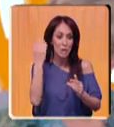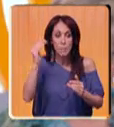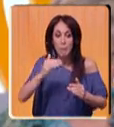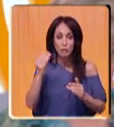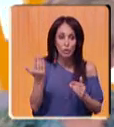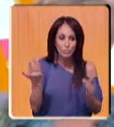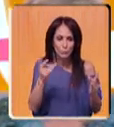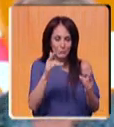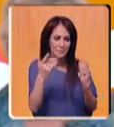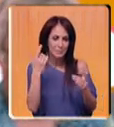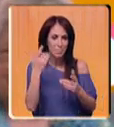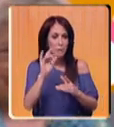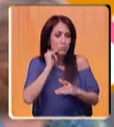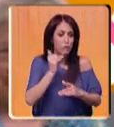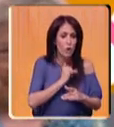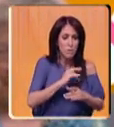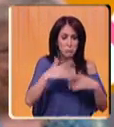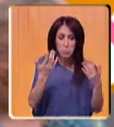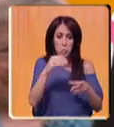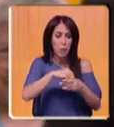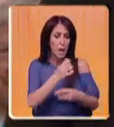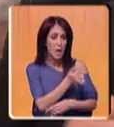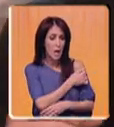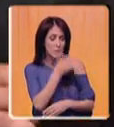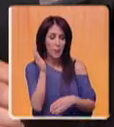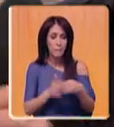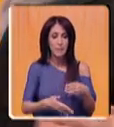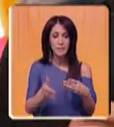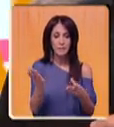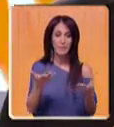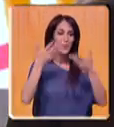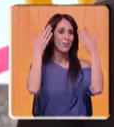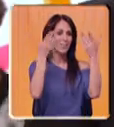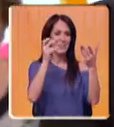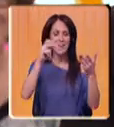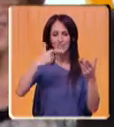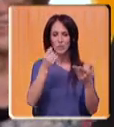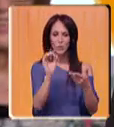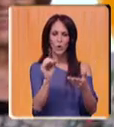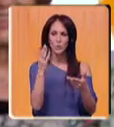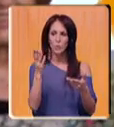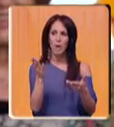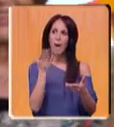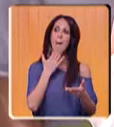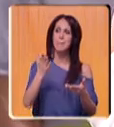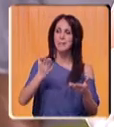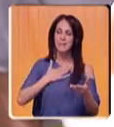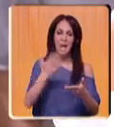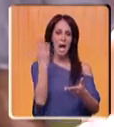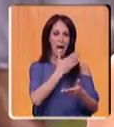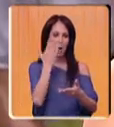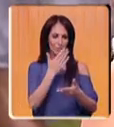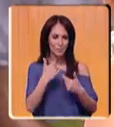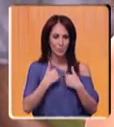E de repente recebo um telefonema, um dia por acaso que eu estava em casa, e era o grande António Calvário a pedir-me aulas de canto. Tremeram-lhe um bocadinho as pernas.